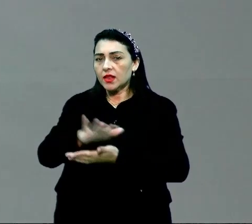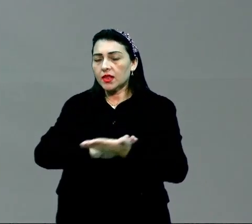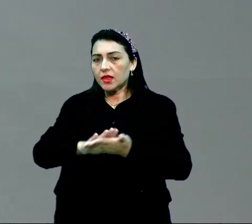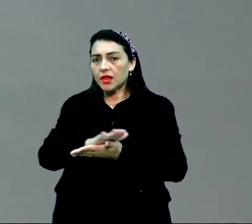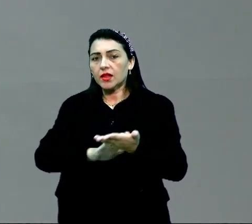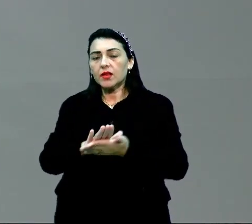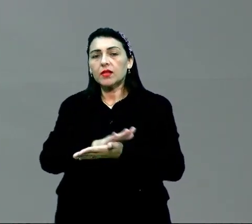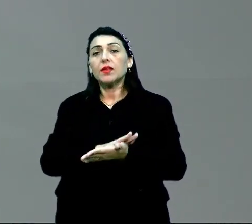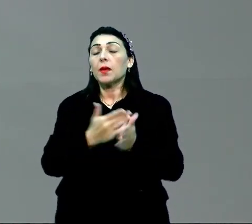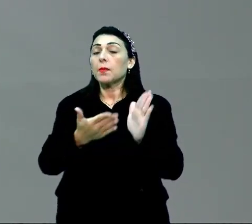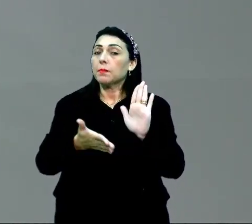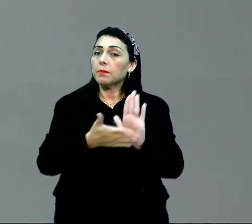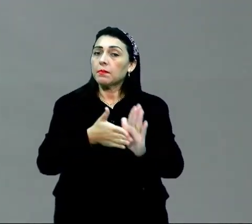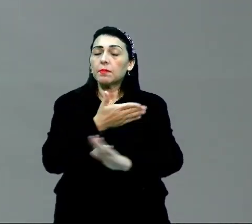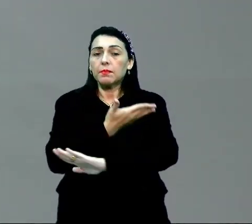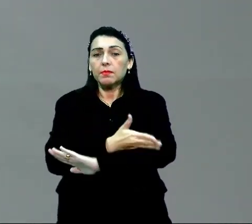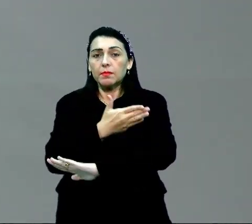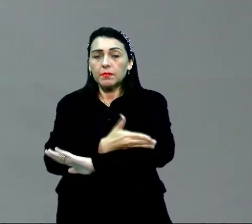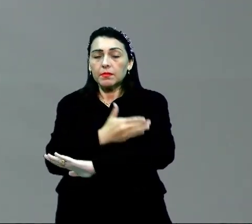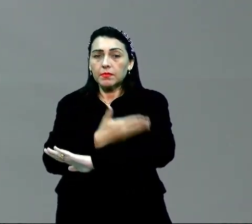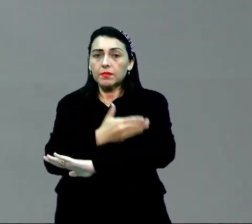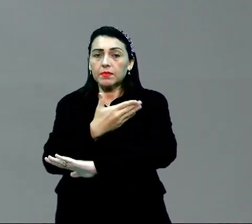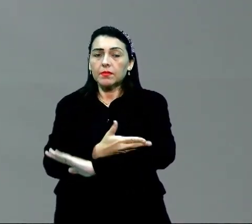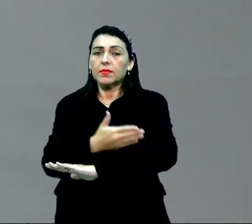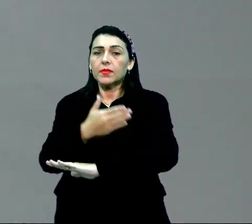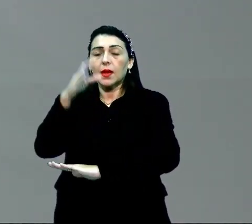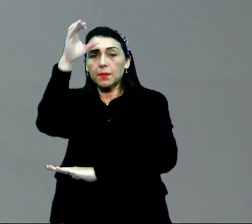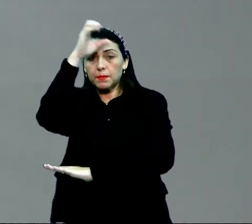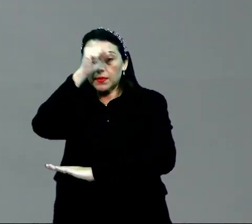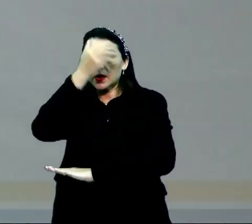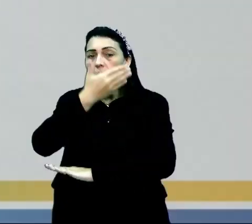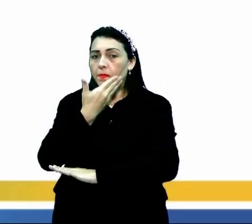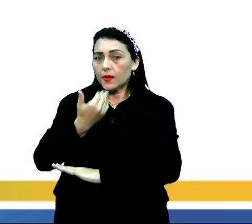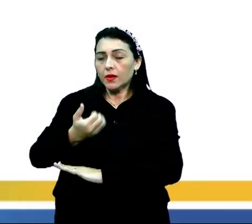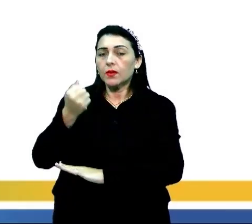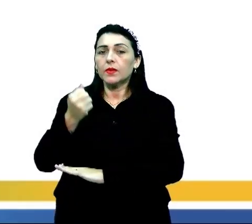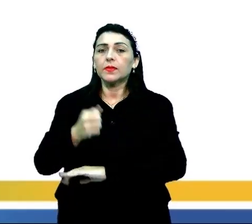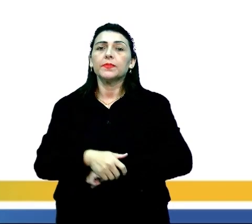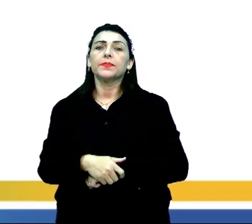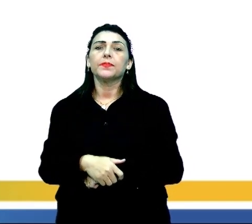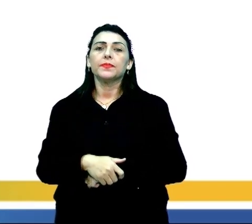nós vamos para a parte prática, né? Porque eu acho que na parte prática a gente aprende melhor, ok?